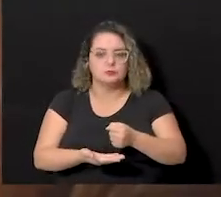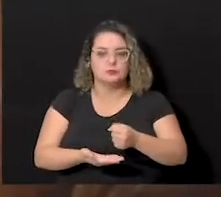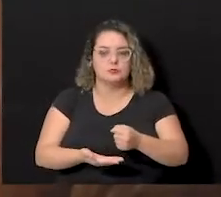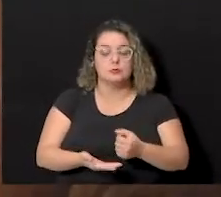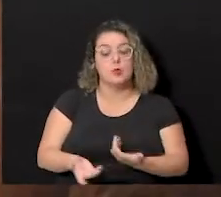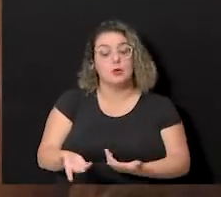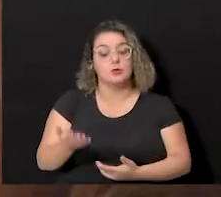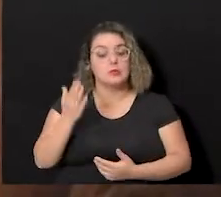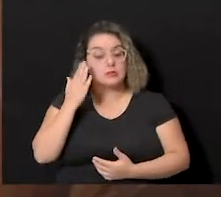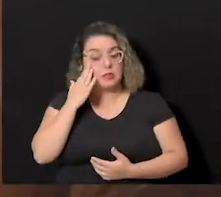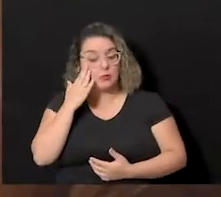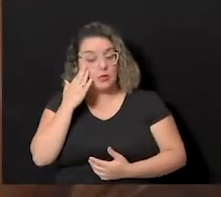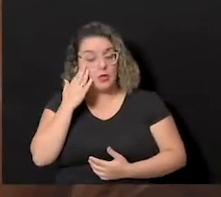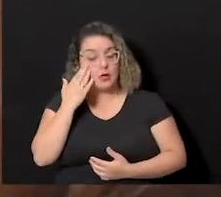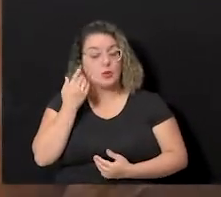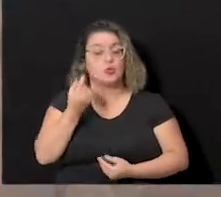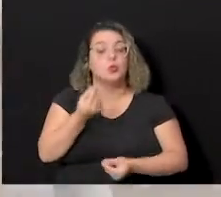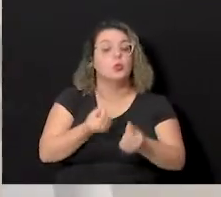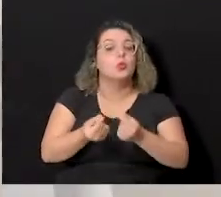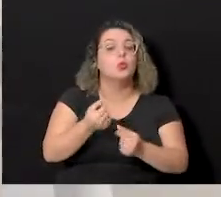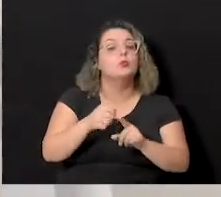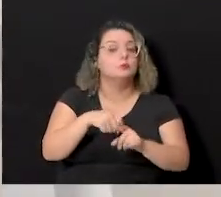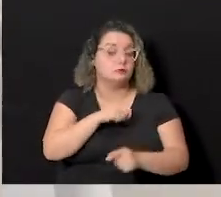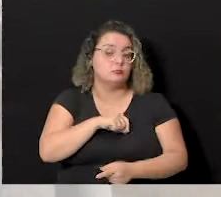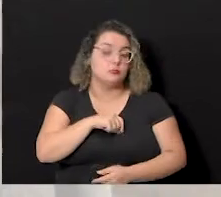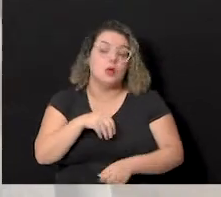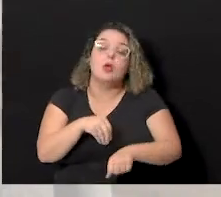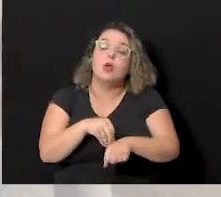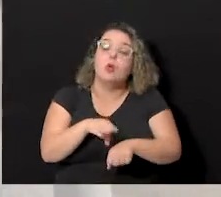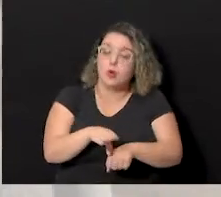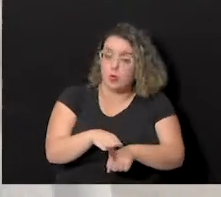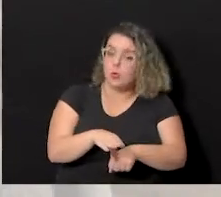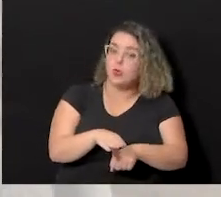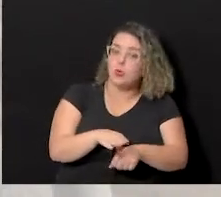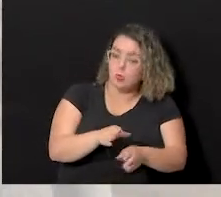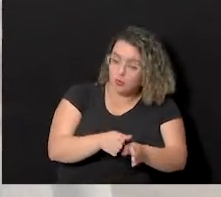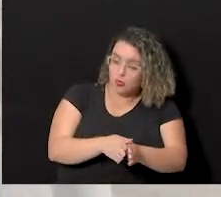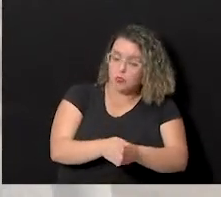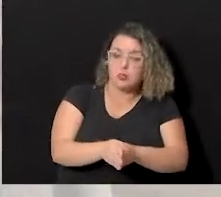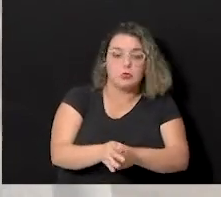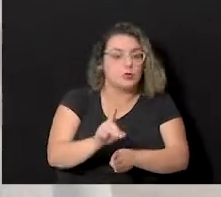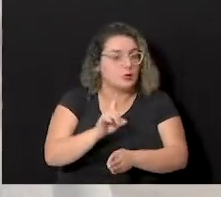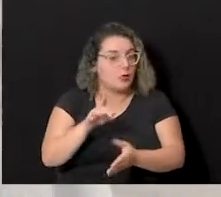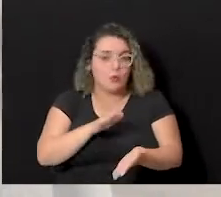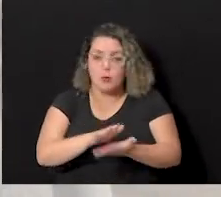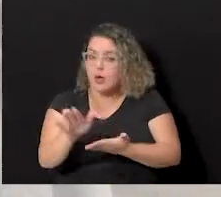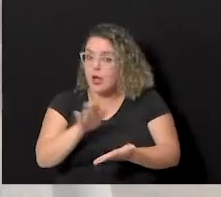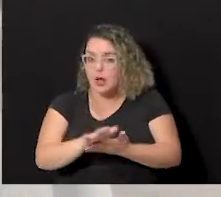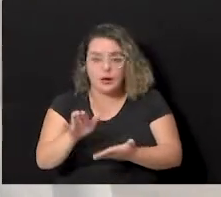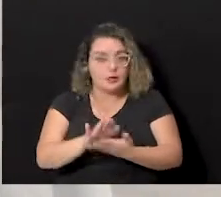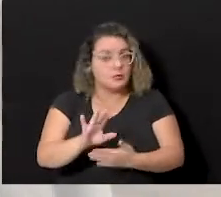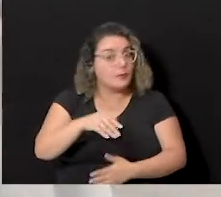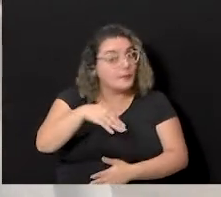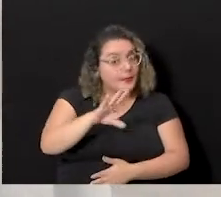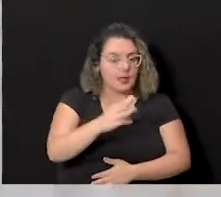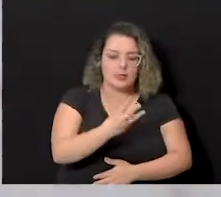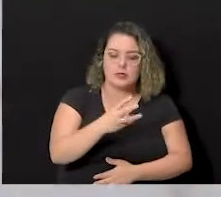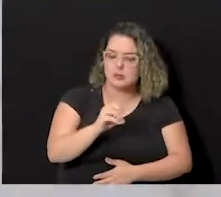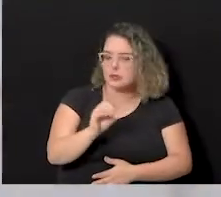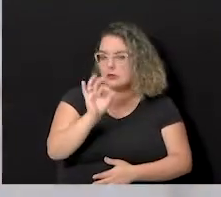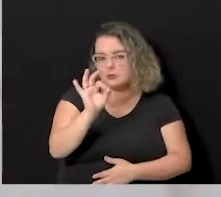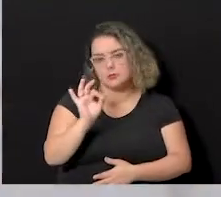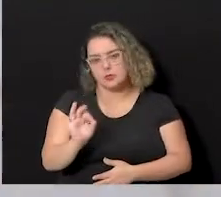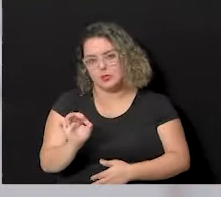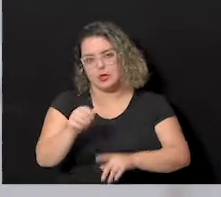então, olha, sabendo da sua disponibilidade financeira, eu recomendo normalmente que você não gaste mais do que 30% do